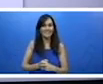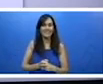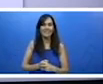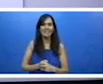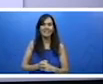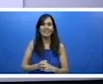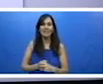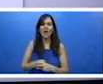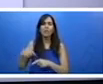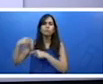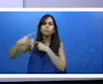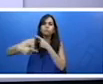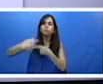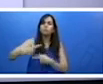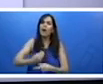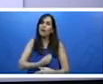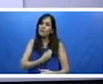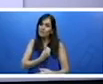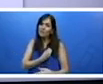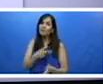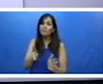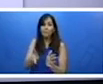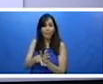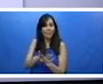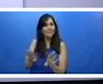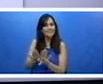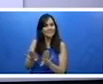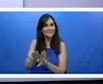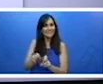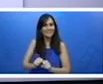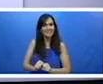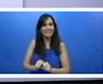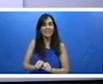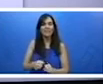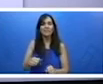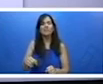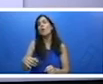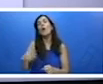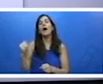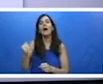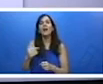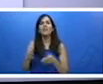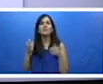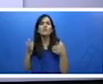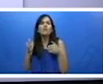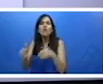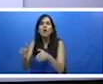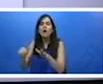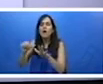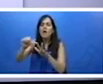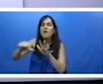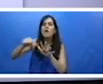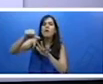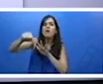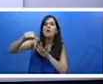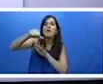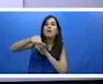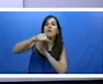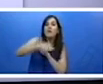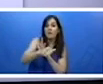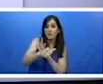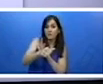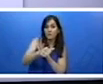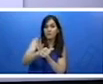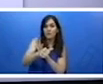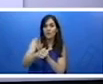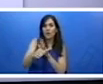Biografias. As obras de ficção aqui reunidas se destacam pela intensidade de enredos, o desespero diante de